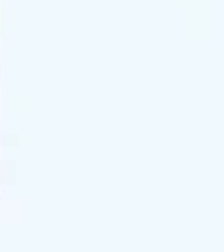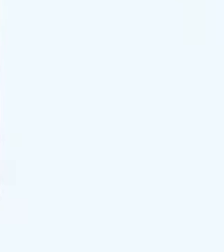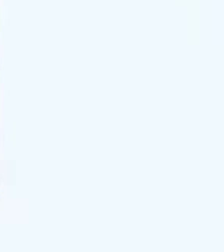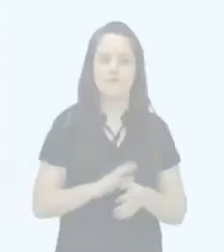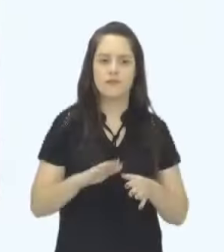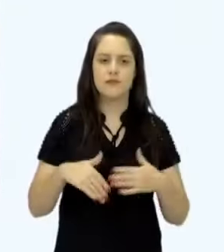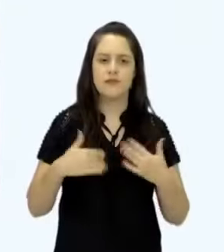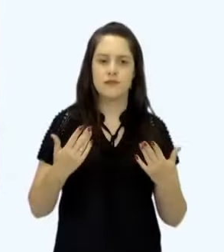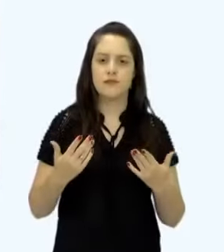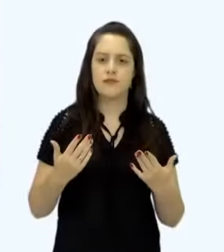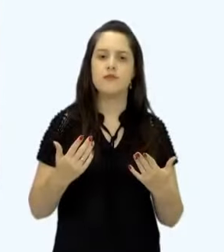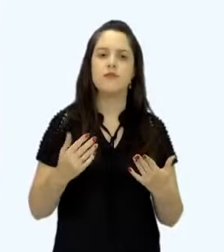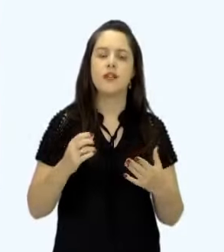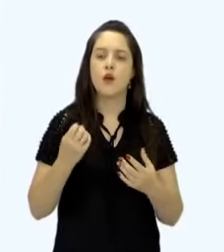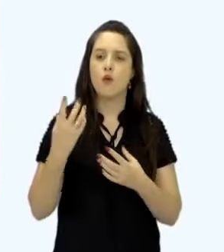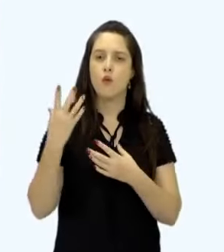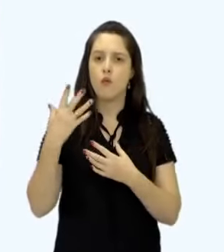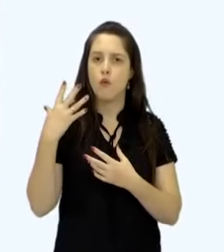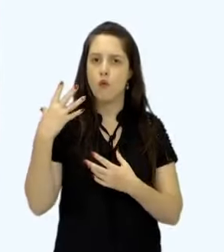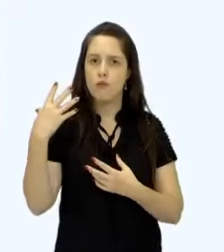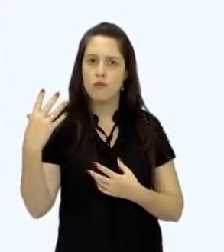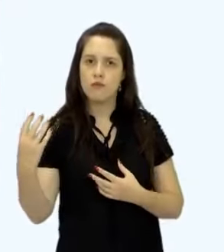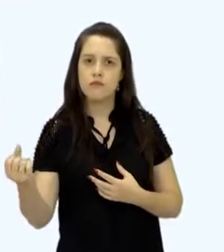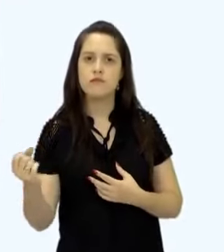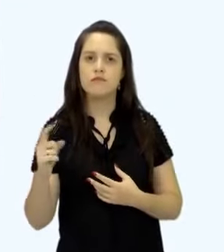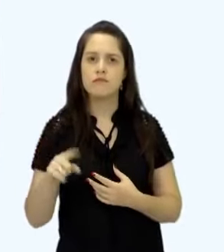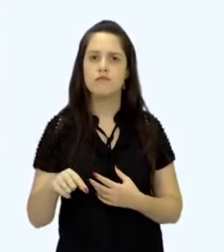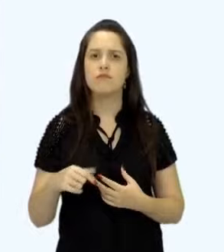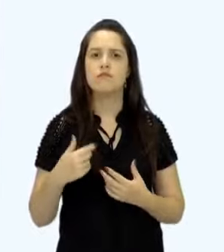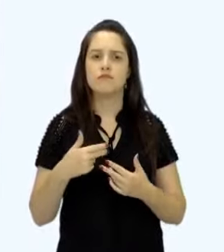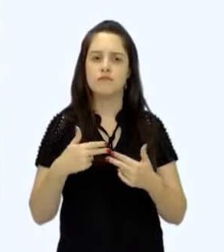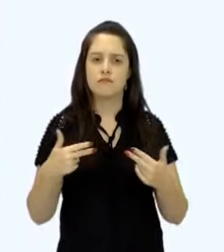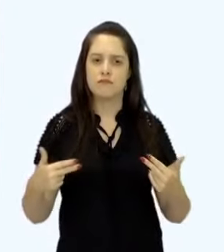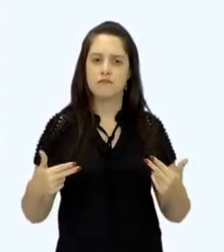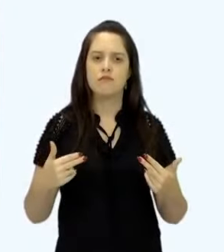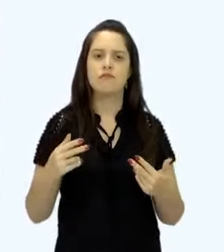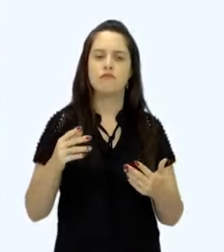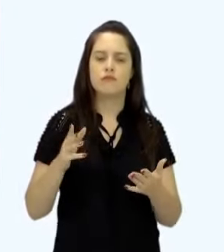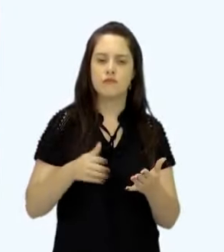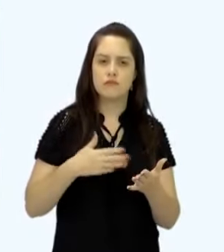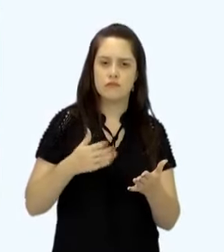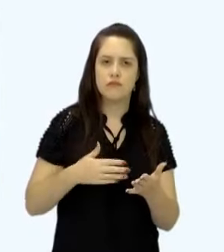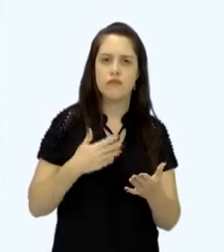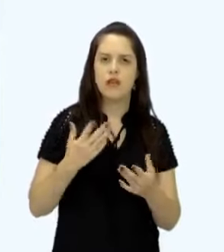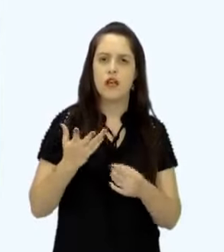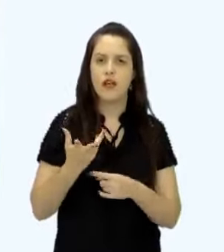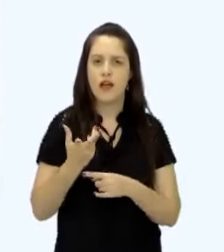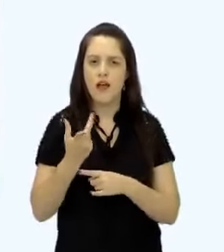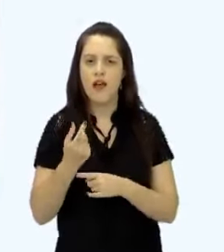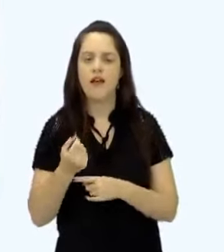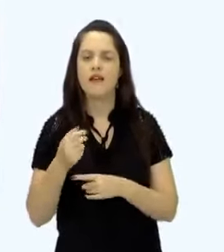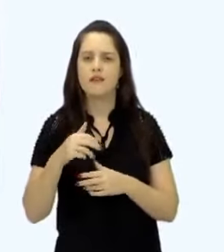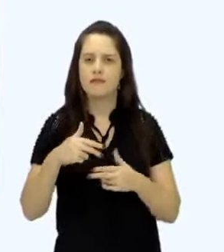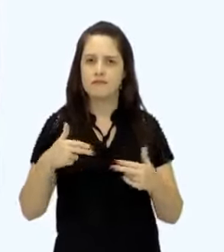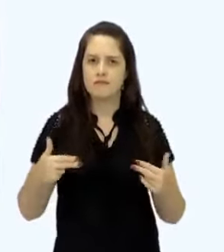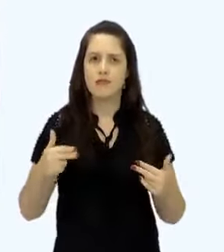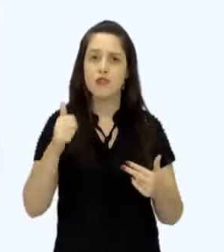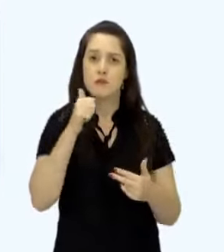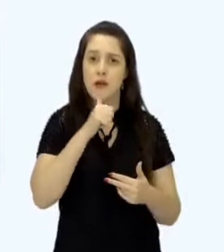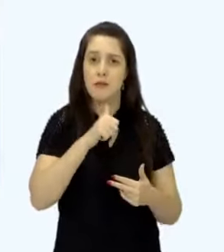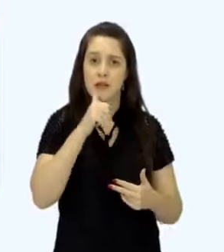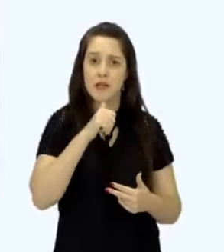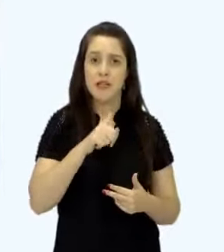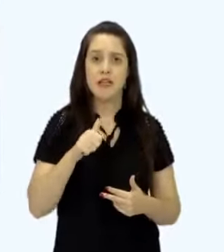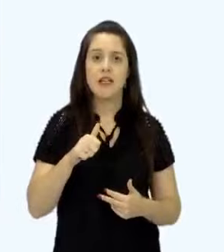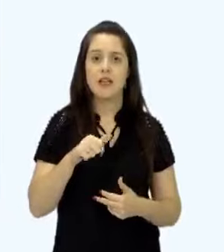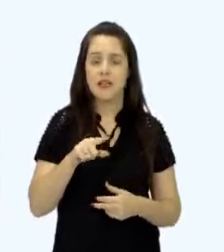Minha vida de menina é um romance, entre aspas, né? Um livro de memórias, um livro de diário, a gente não sabe bem que gênero é esse. De uma menina que se